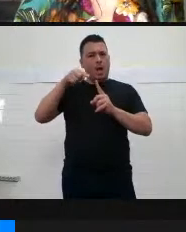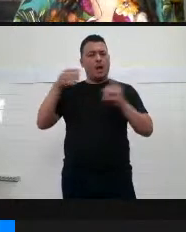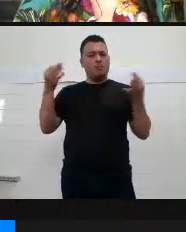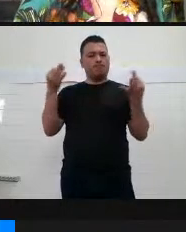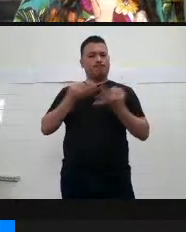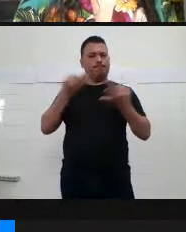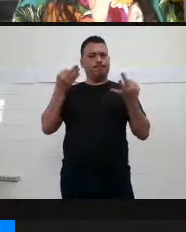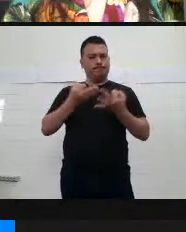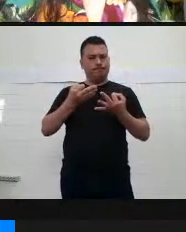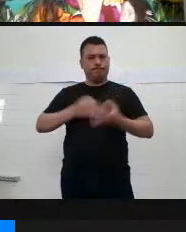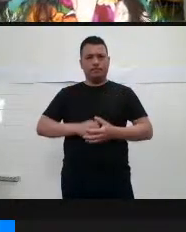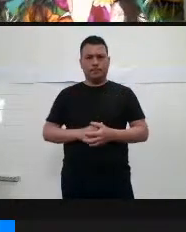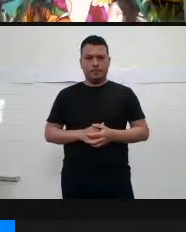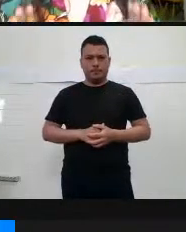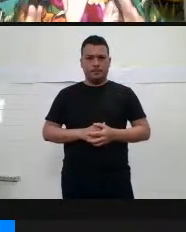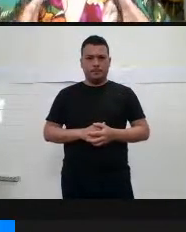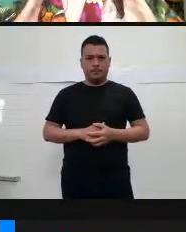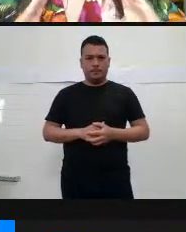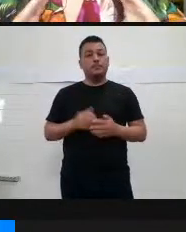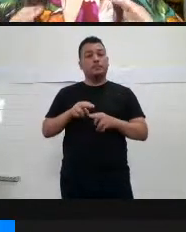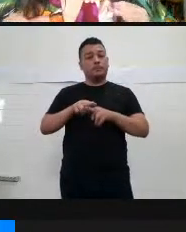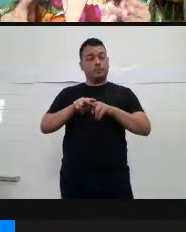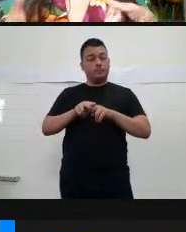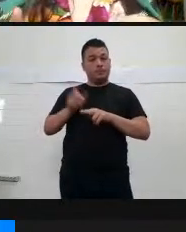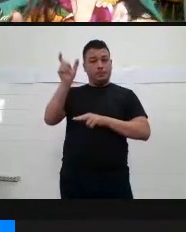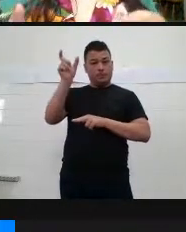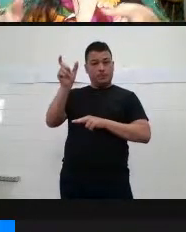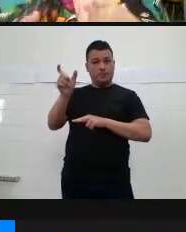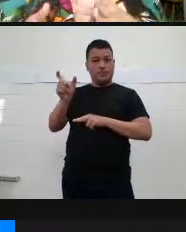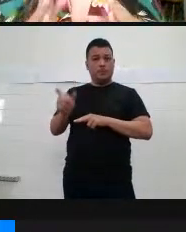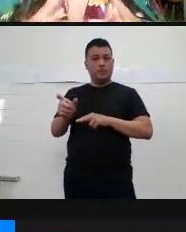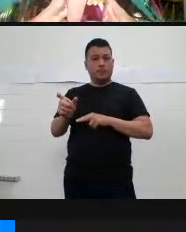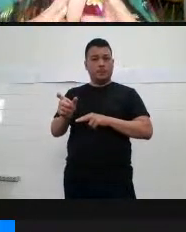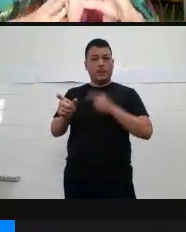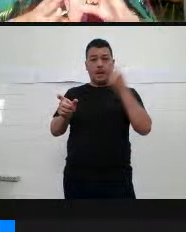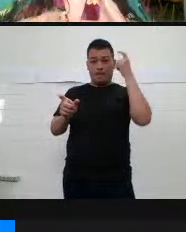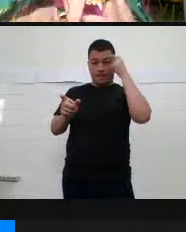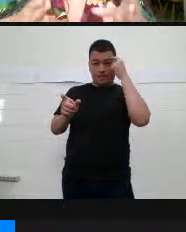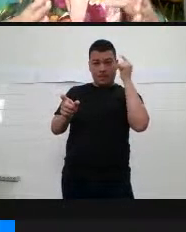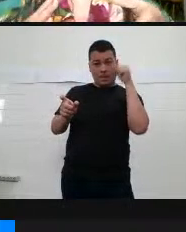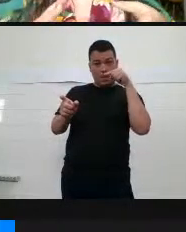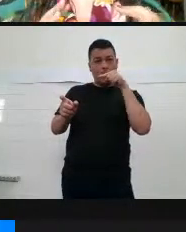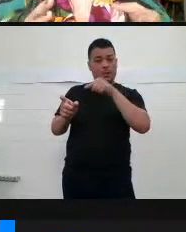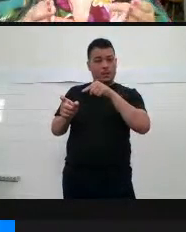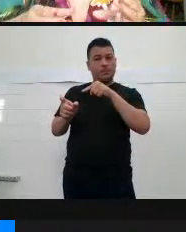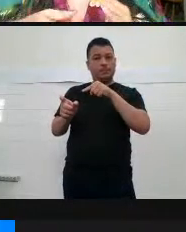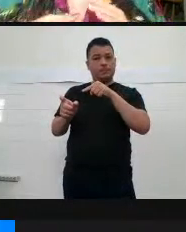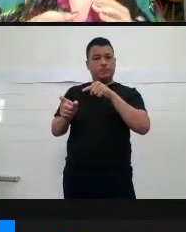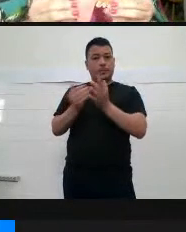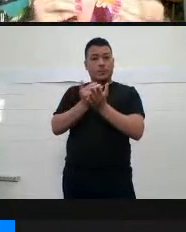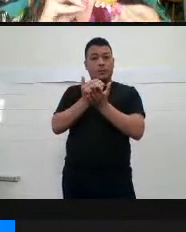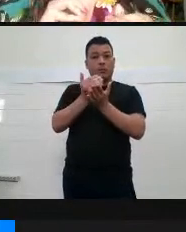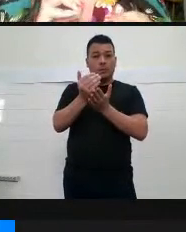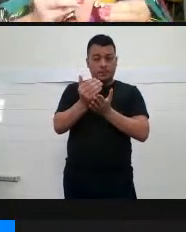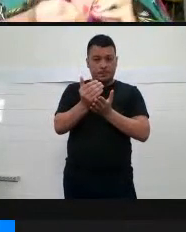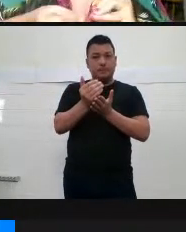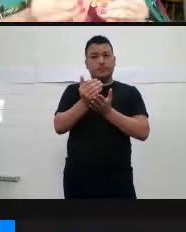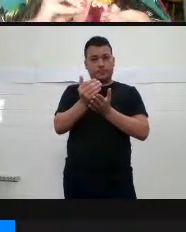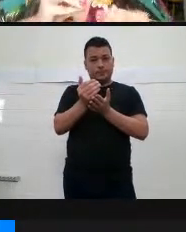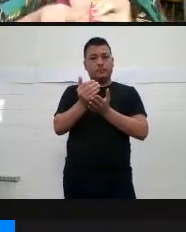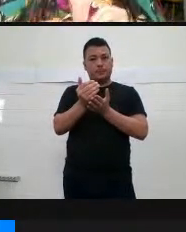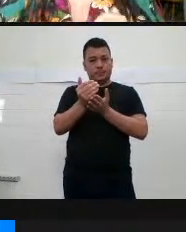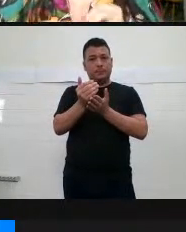era. E é justamente nessa lógica que vai aparecer justamente